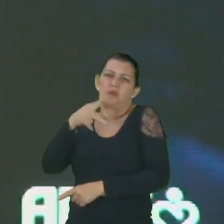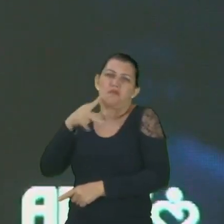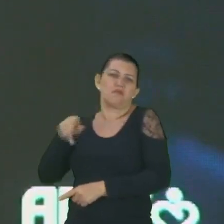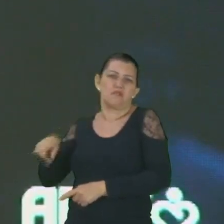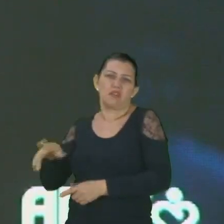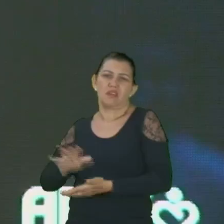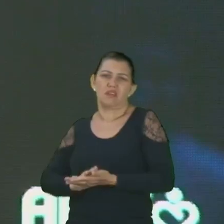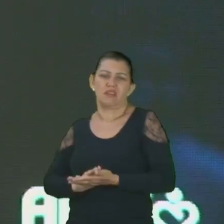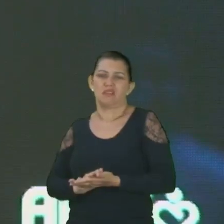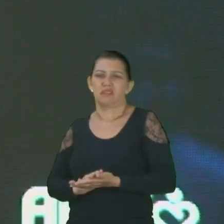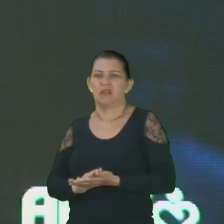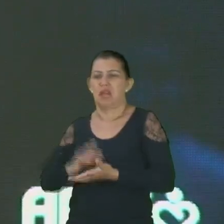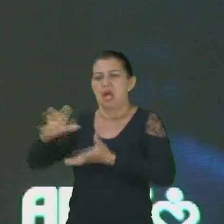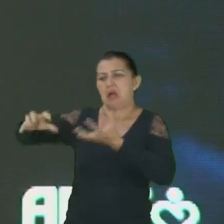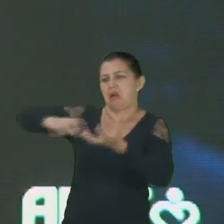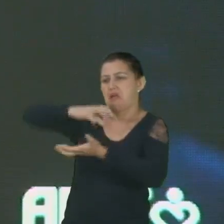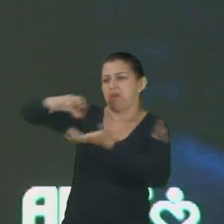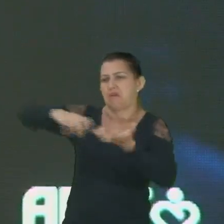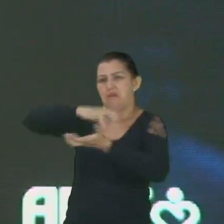fanático qualquer,